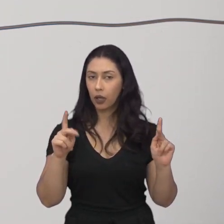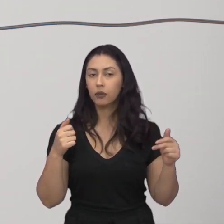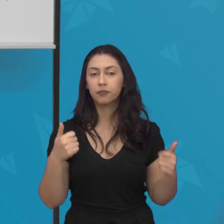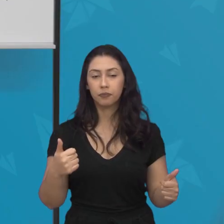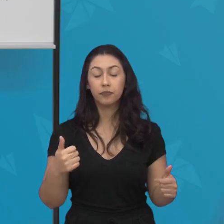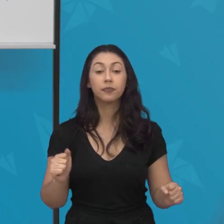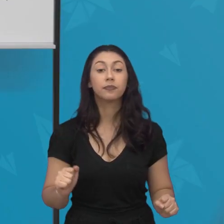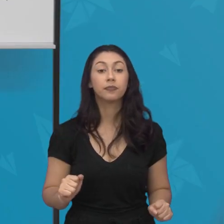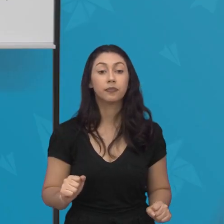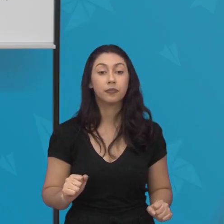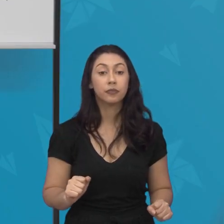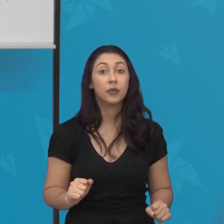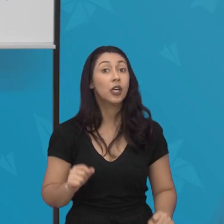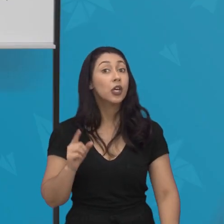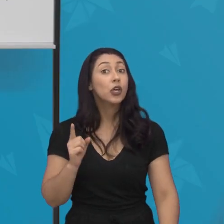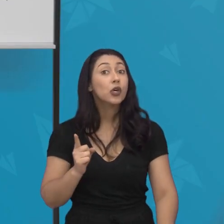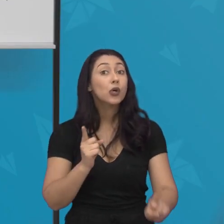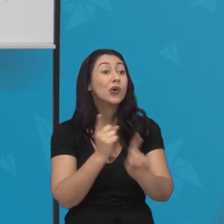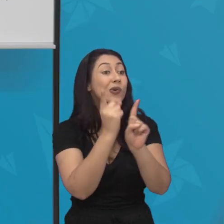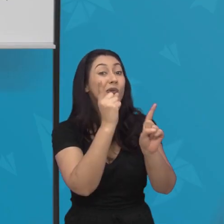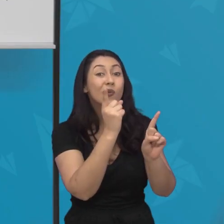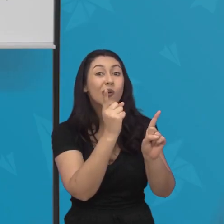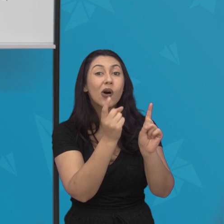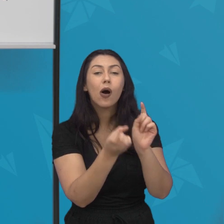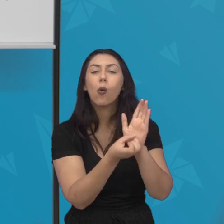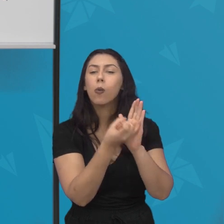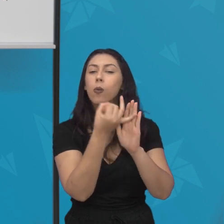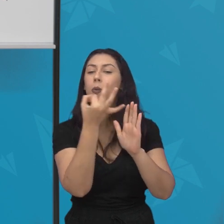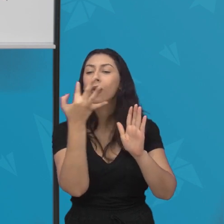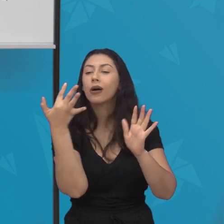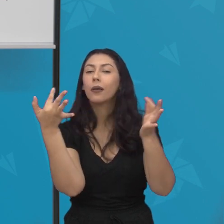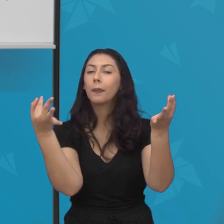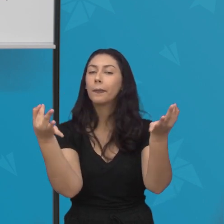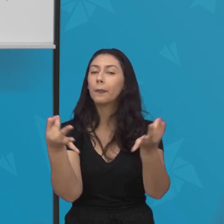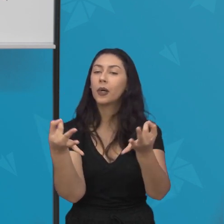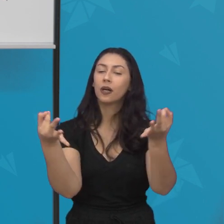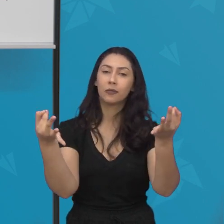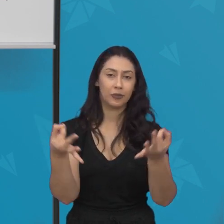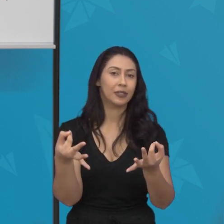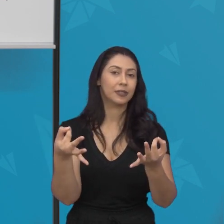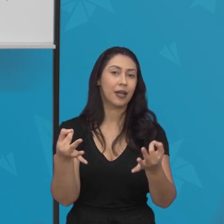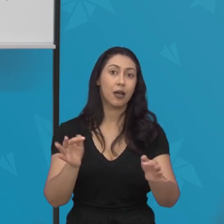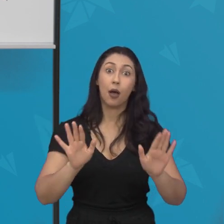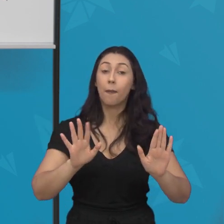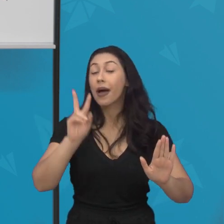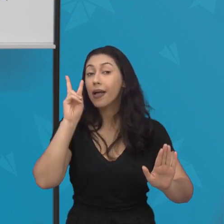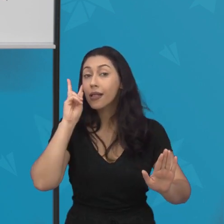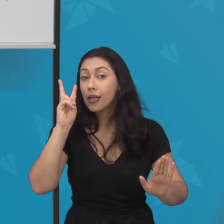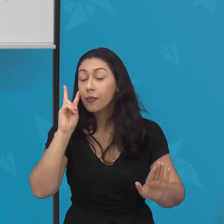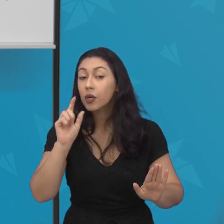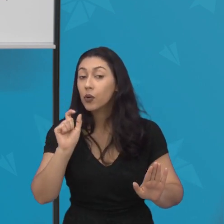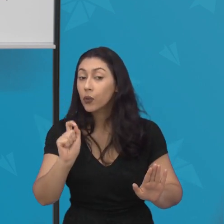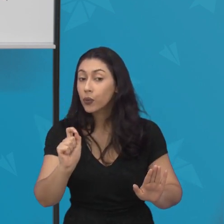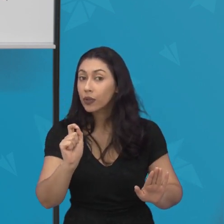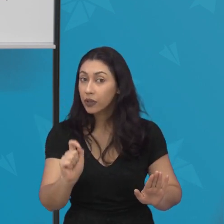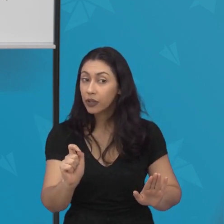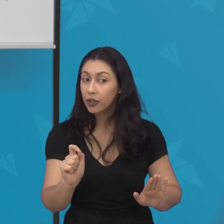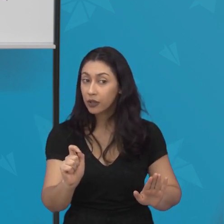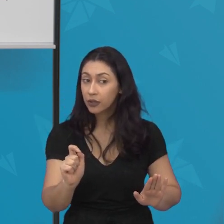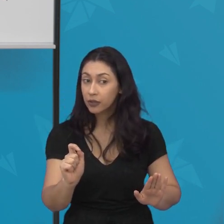Tudo bem? Beleza, a gente conseguiu encontrar a quantidade ideal que formaria de hidrogênio. Só que lembre-se que